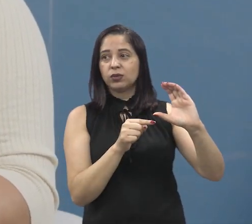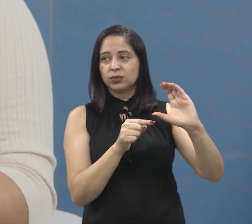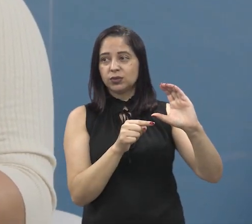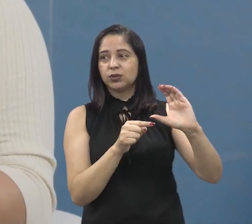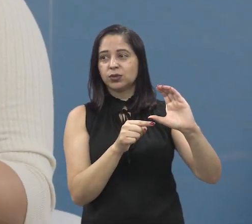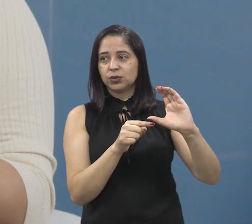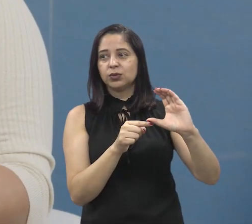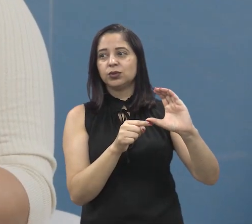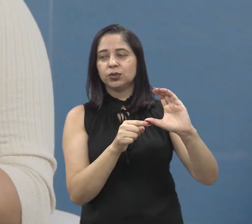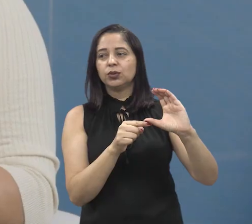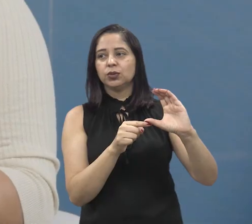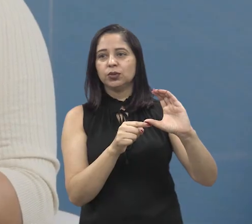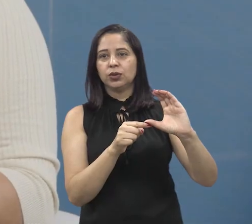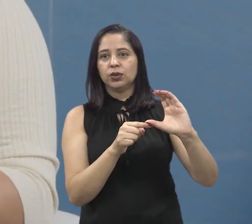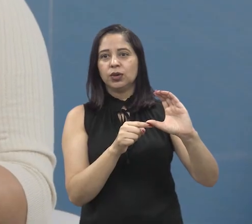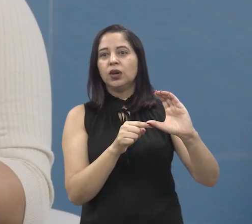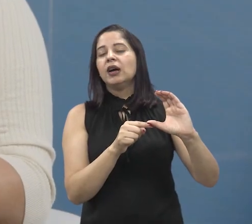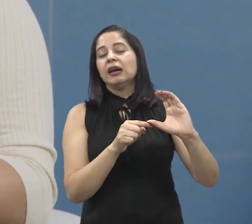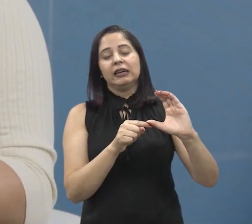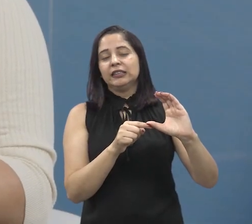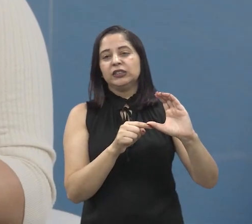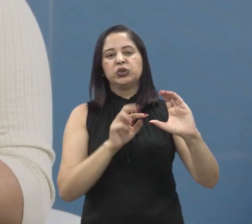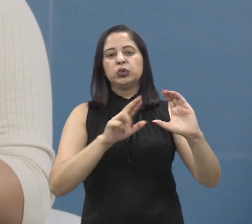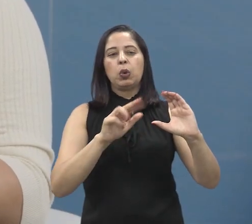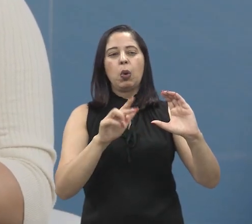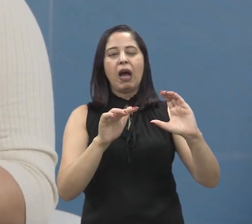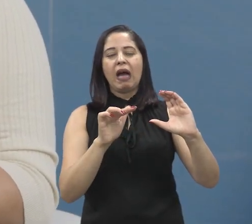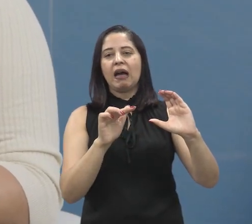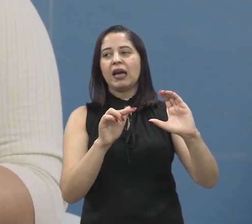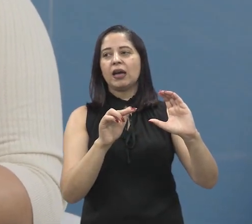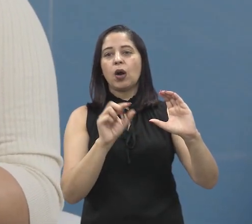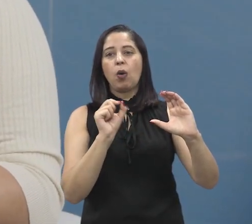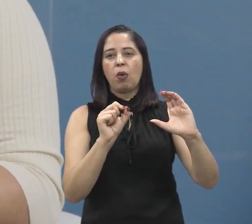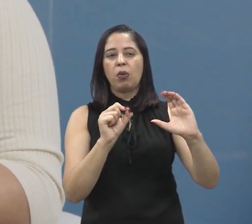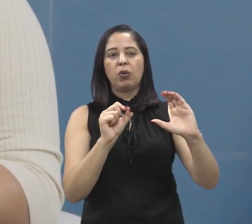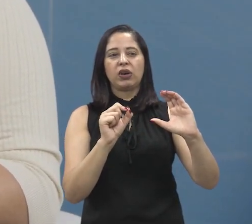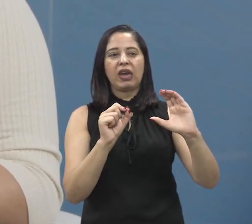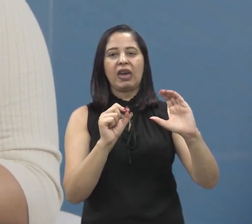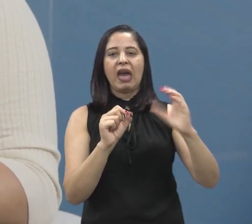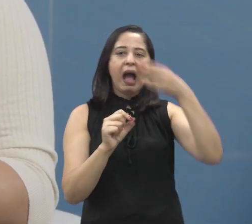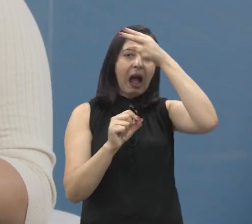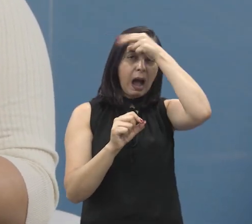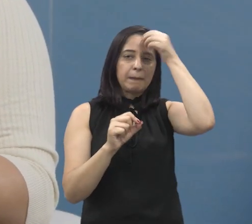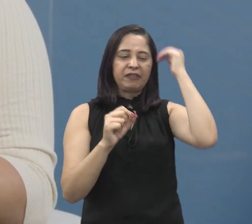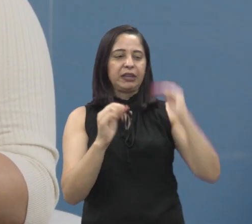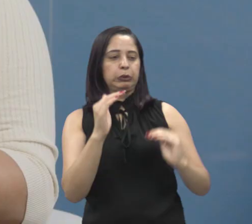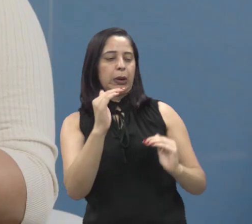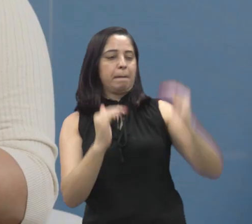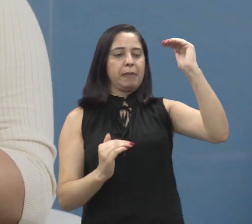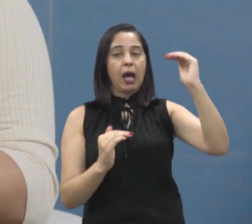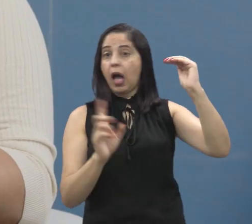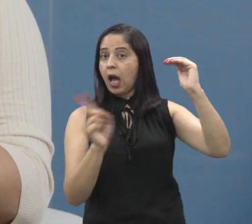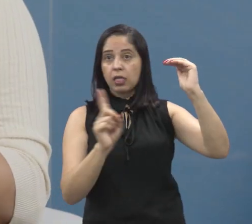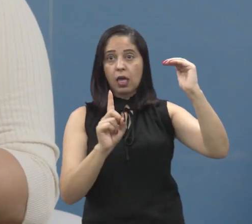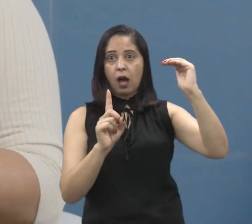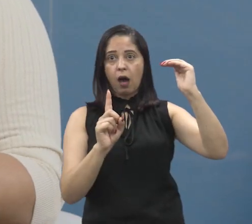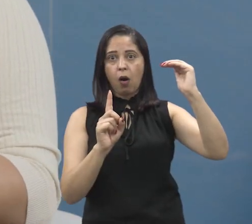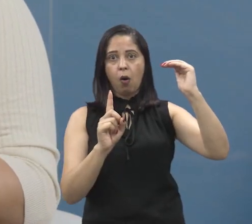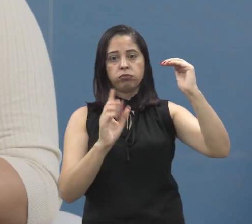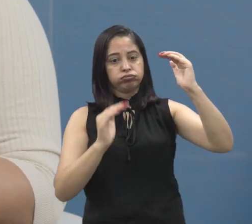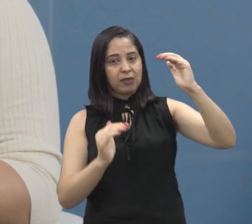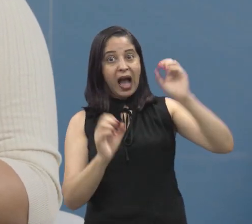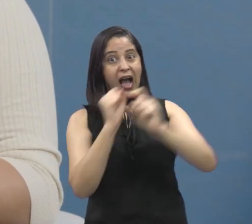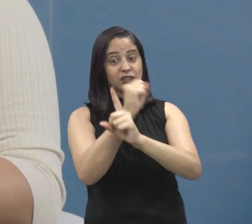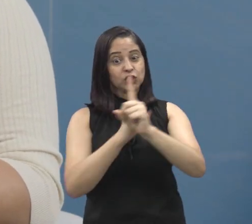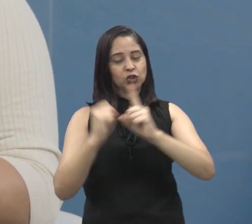paritário, né, não é igualitário. Ele dá mais poder para a sociedade, justamente porque o turismo tem